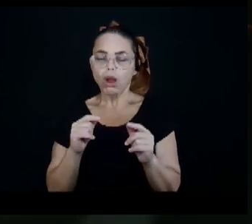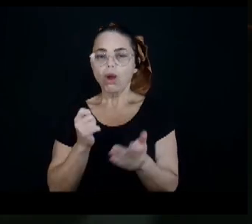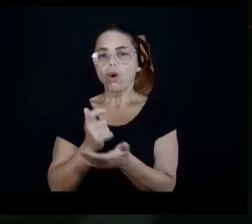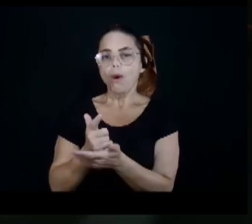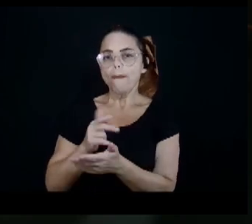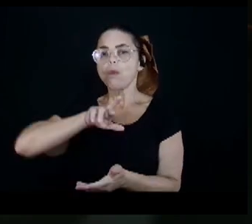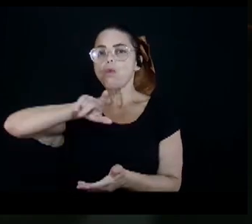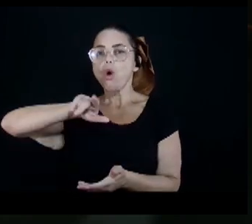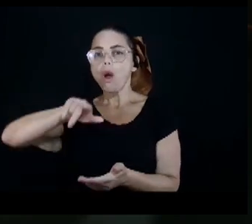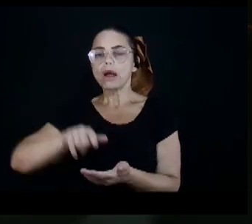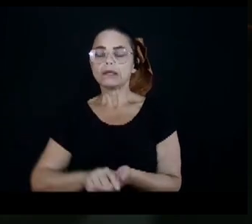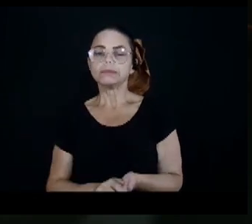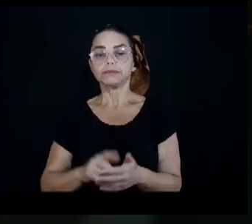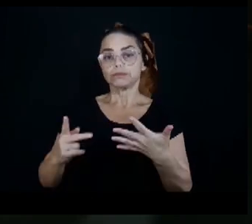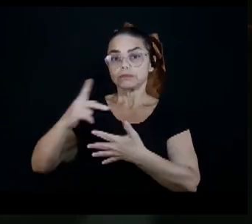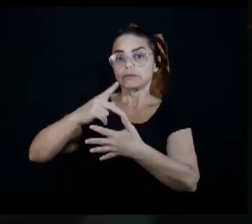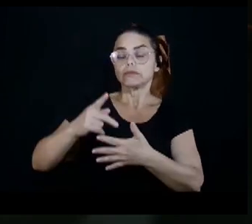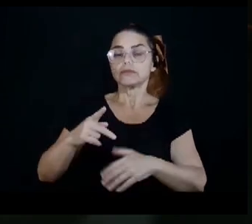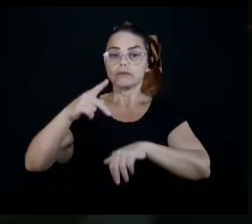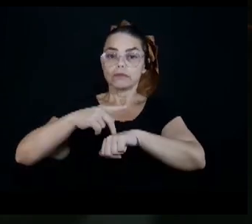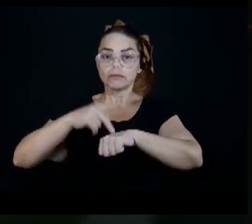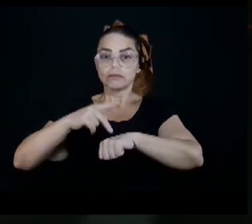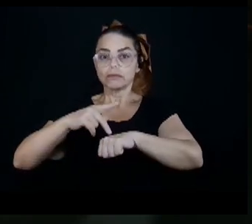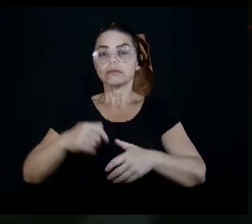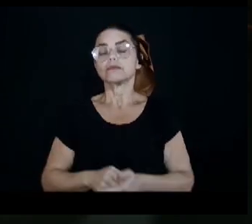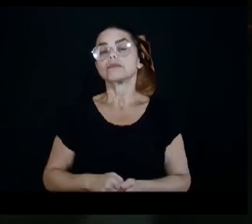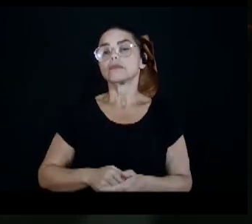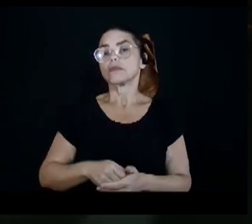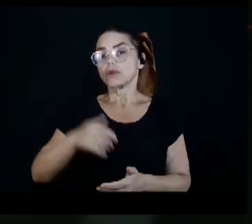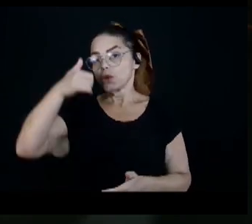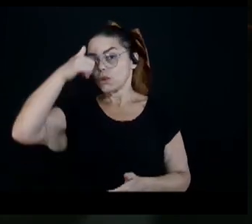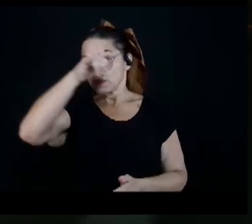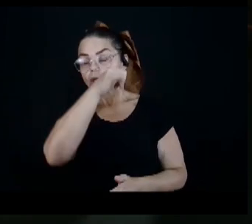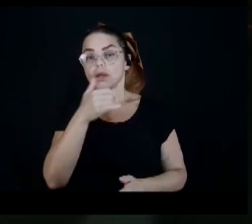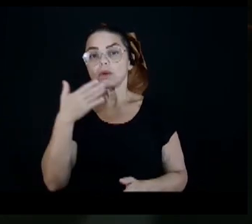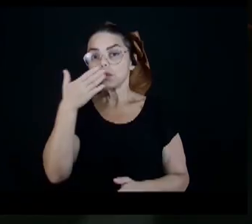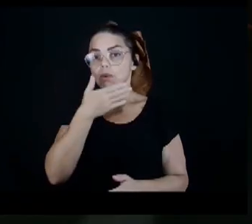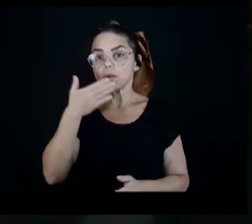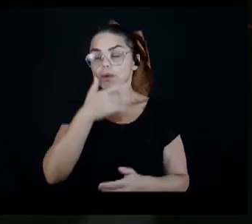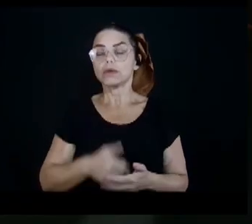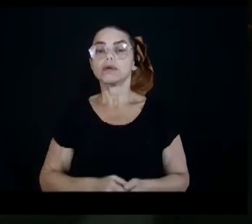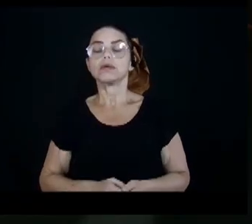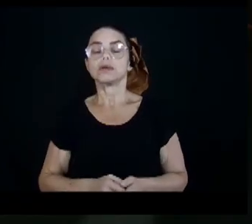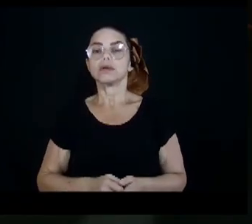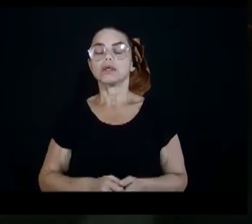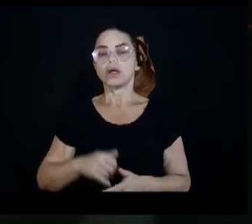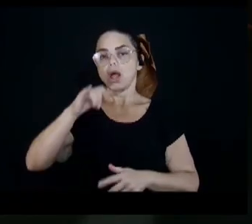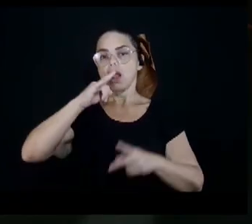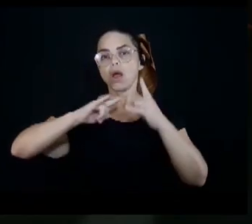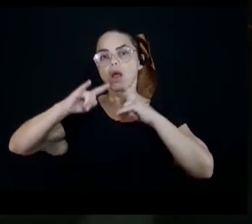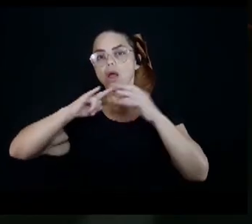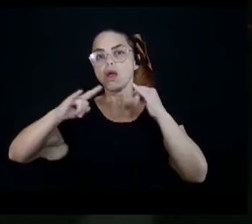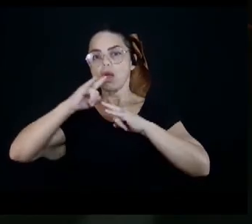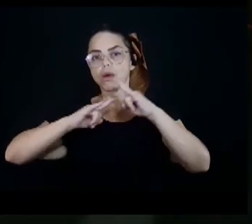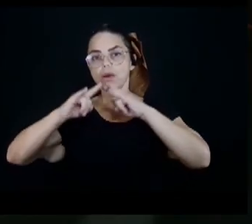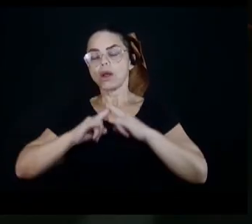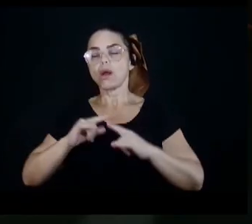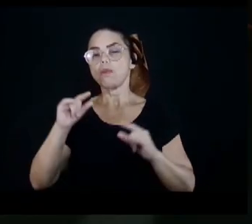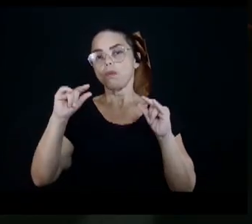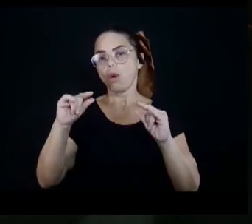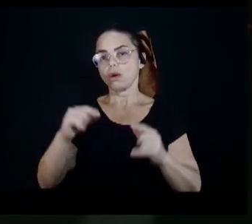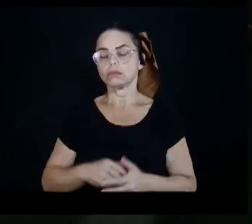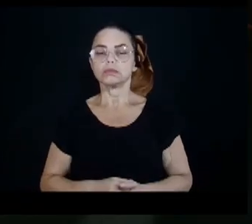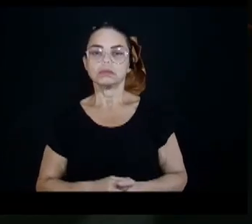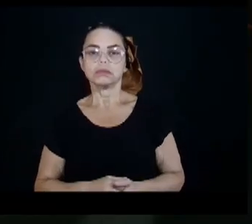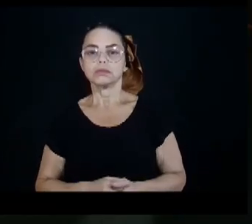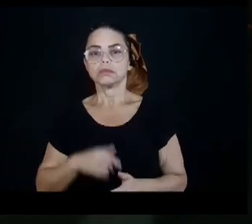priorizar proteína, evitar doces, reduzir álcool. E isso deixa de ser apenas uma pauta de